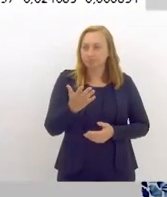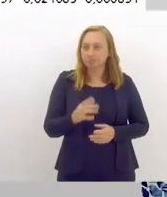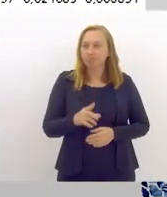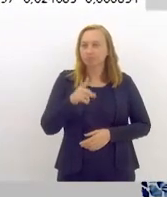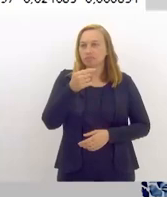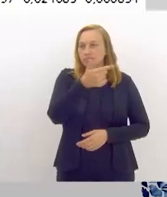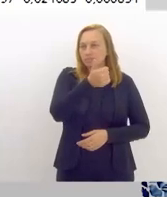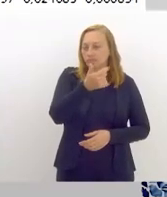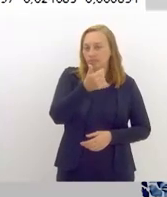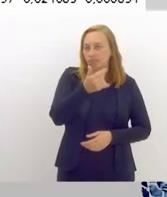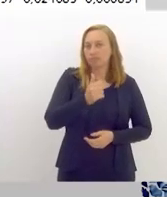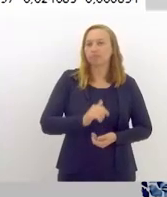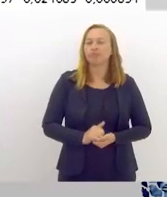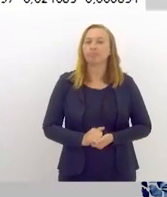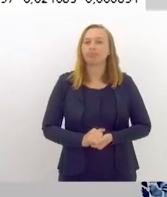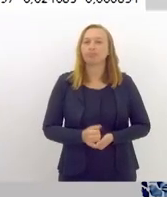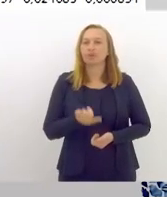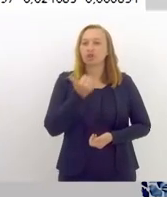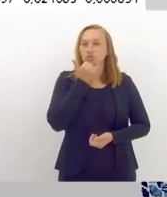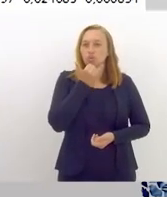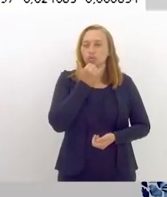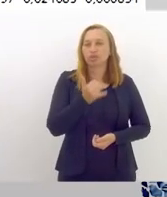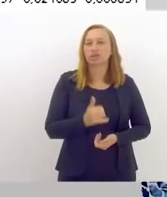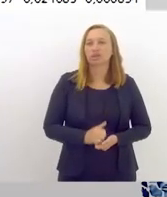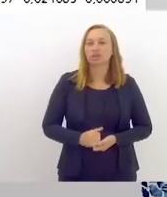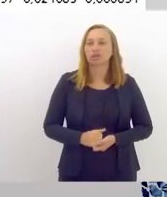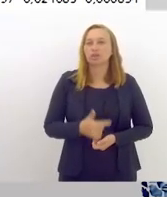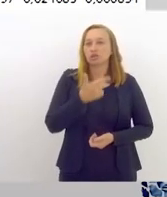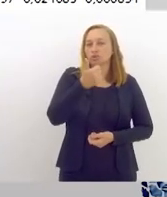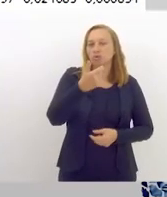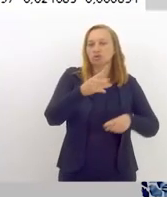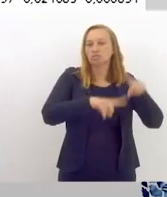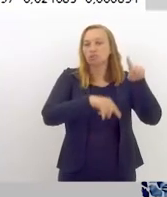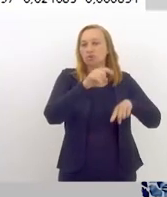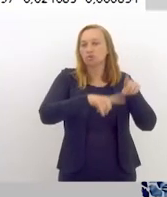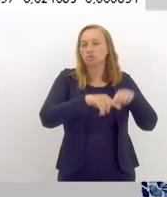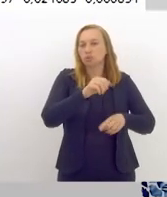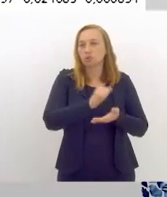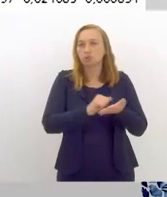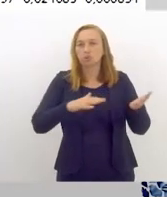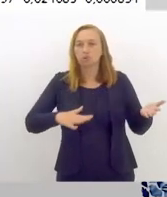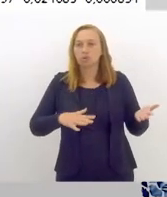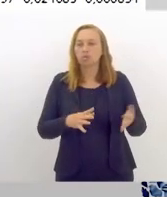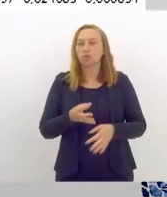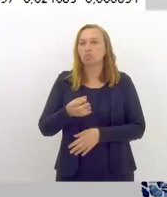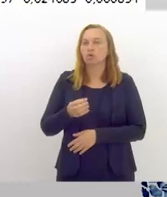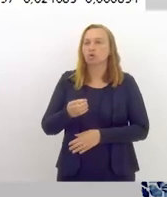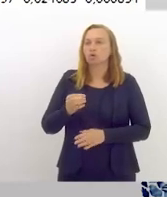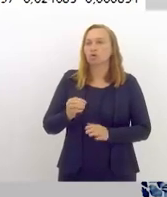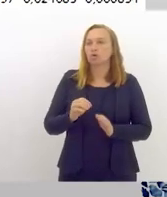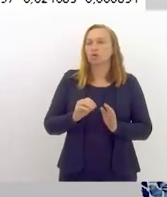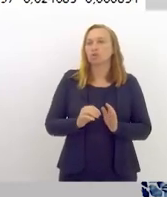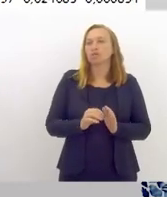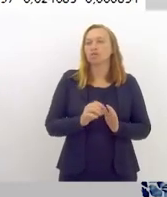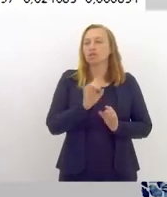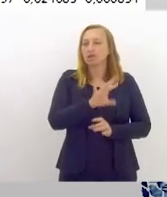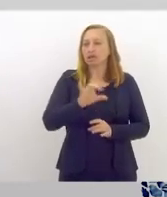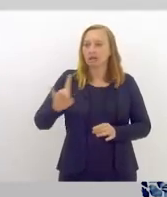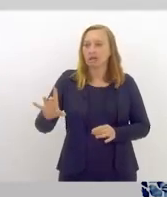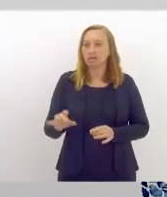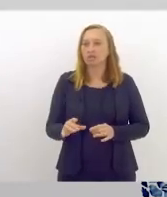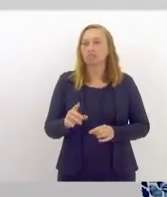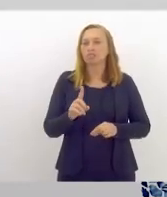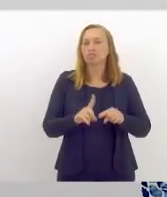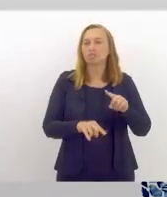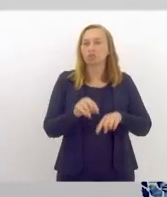por 12 de 12 desculpa 12 produtos e atividades os coeficientes técnicos para cada atividade cada produto